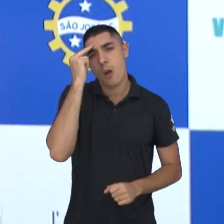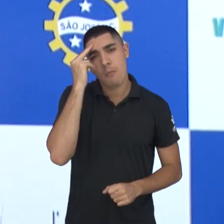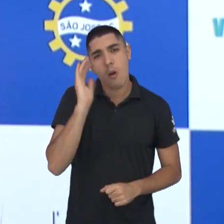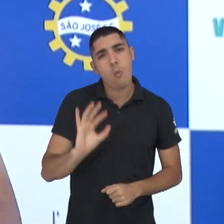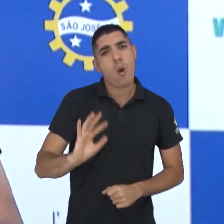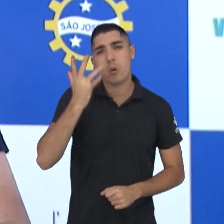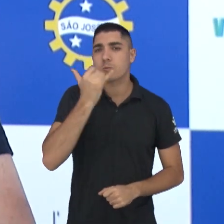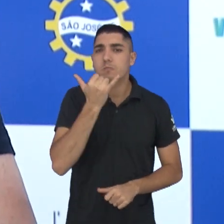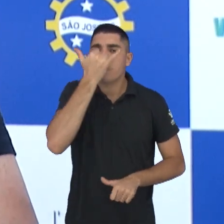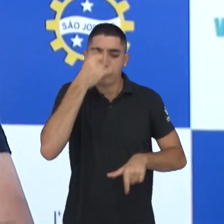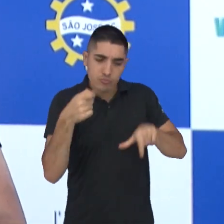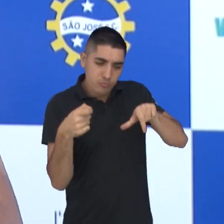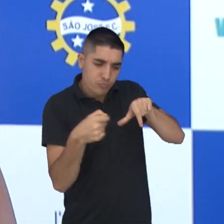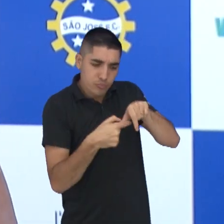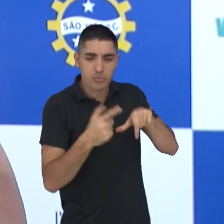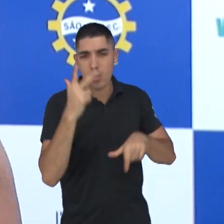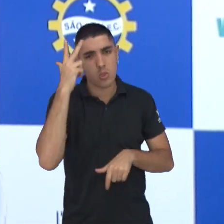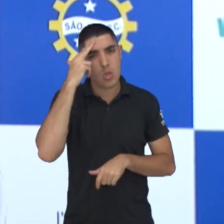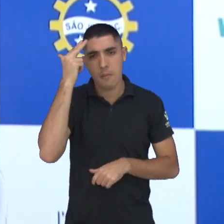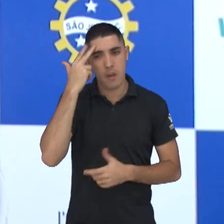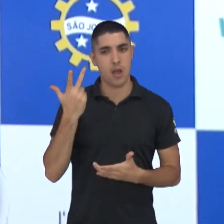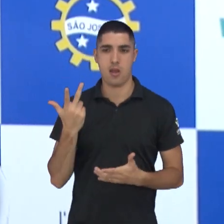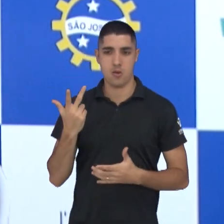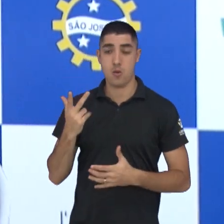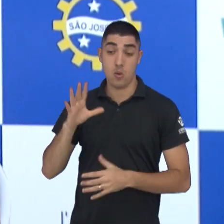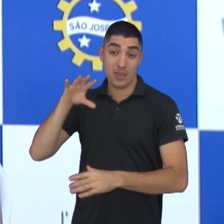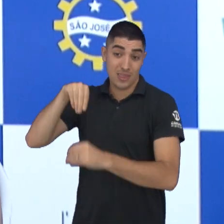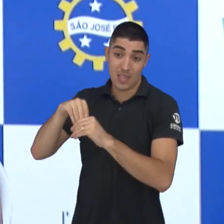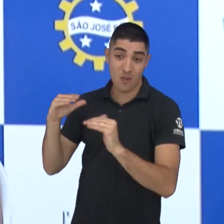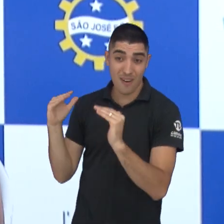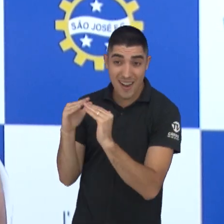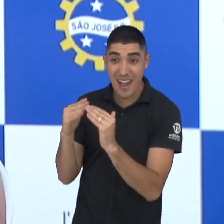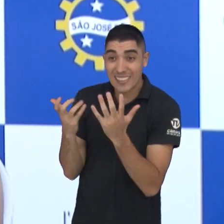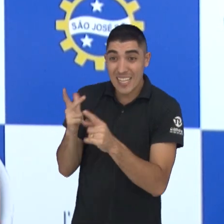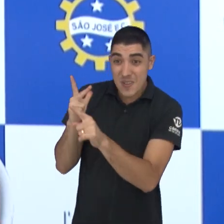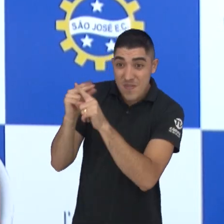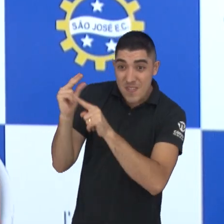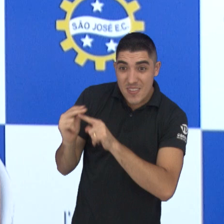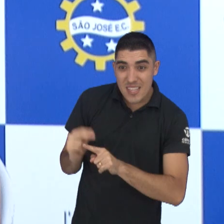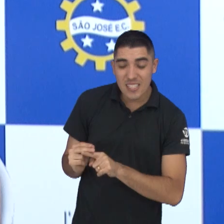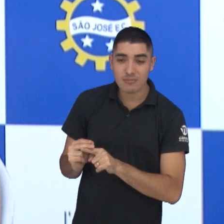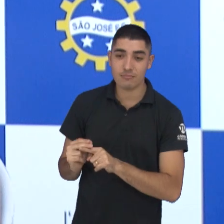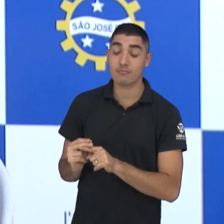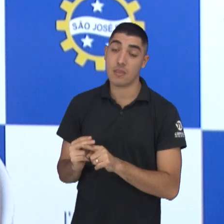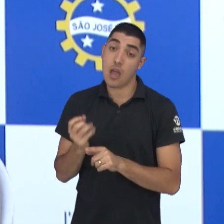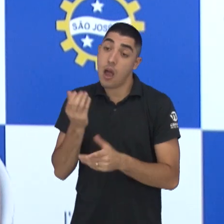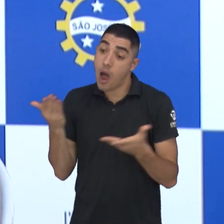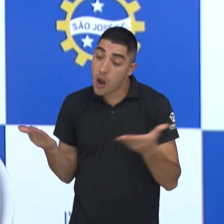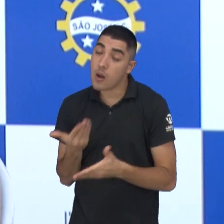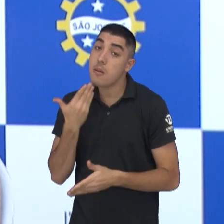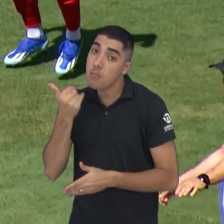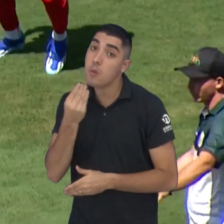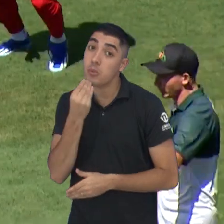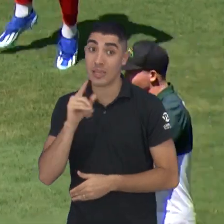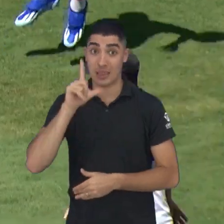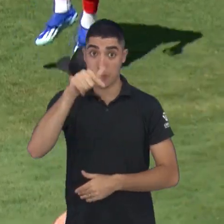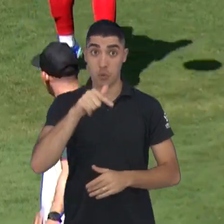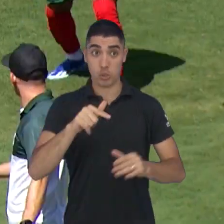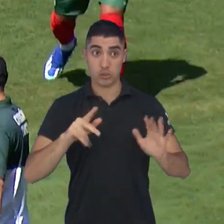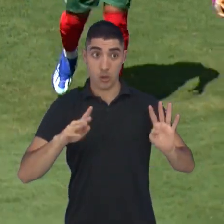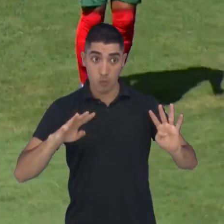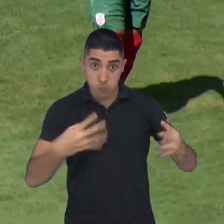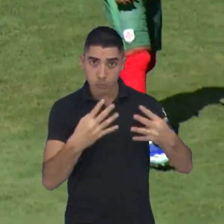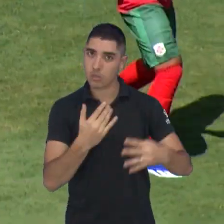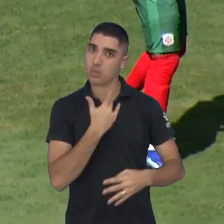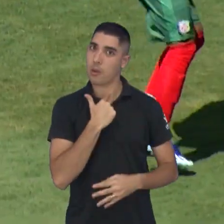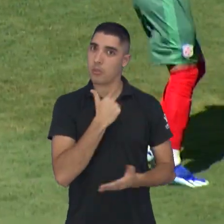de perder os 100% em casa, pode acontecer. Que seja agora, né? Não seja no momento do mata-mata. Pelos